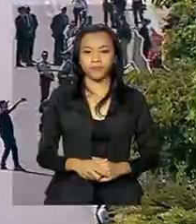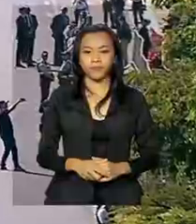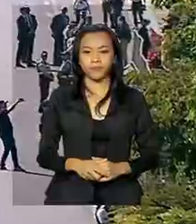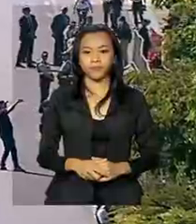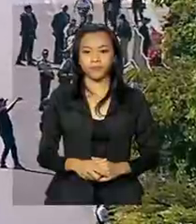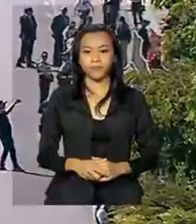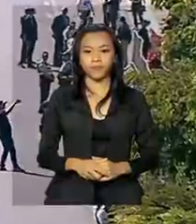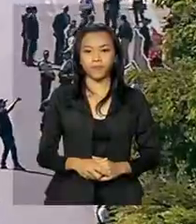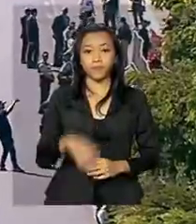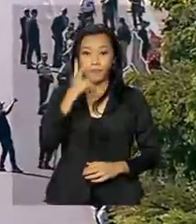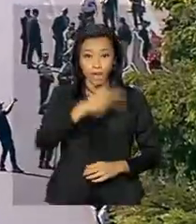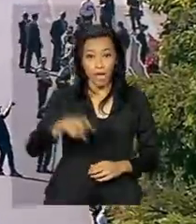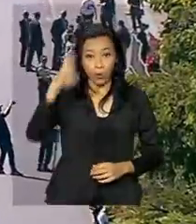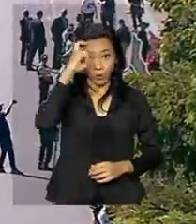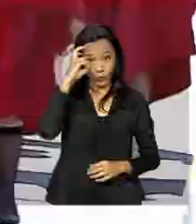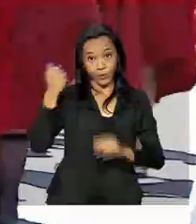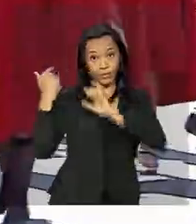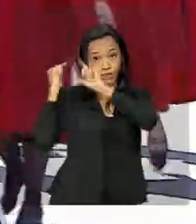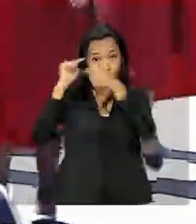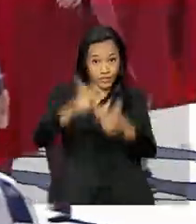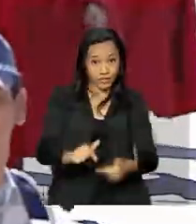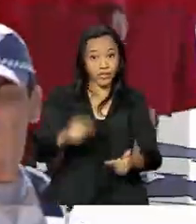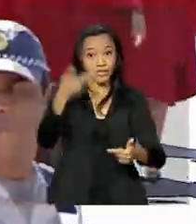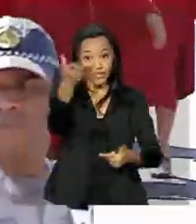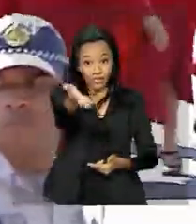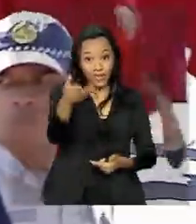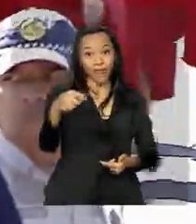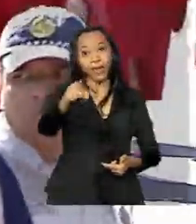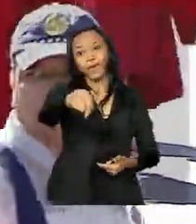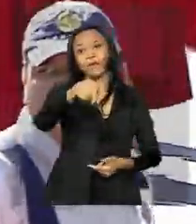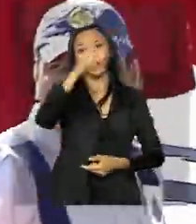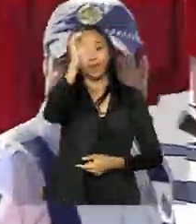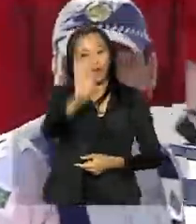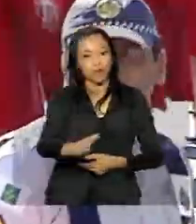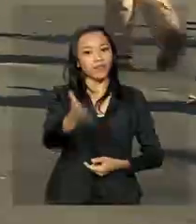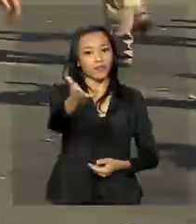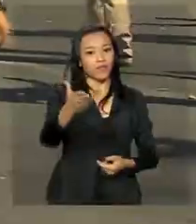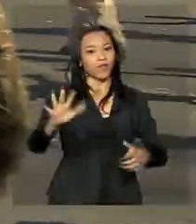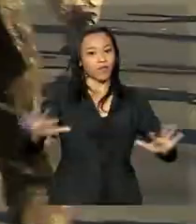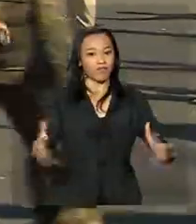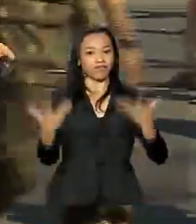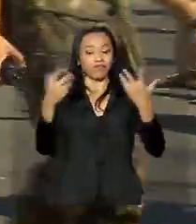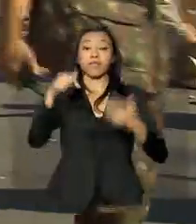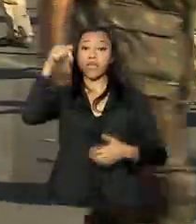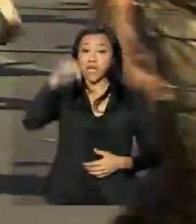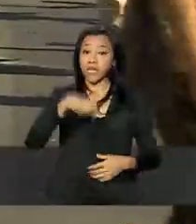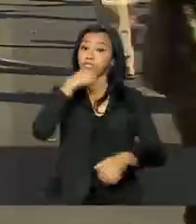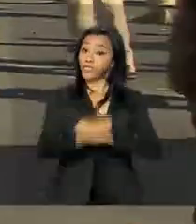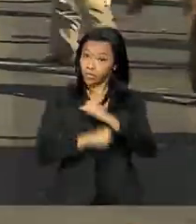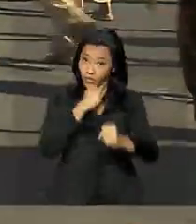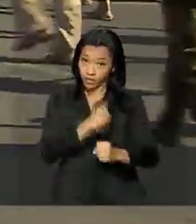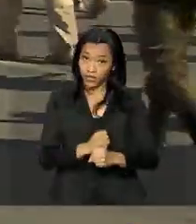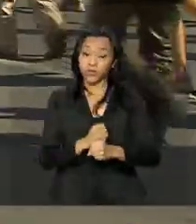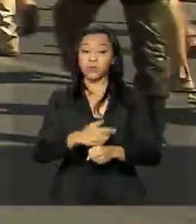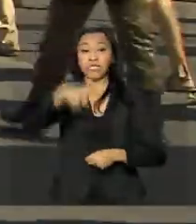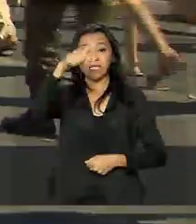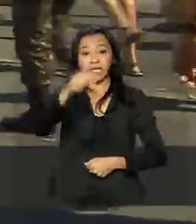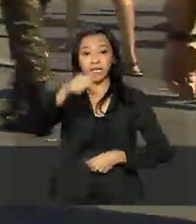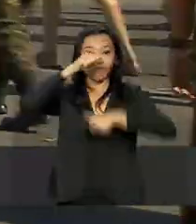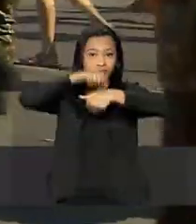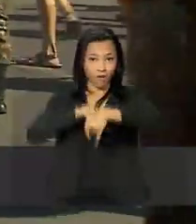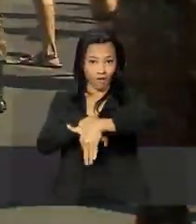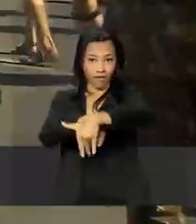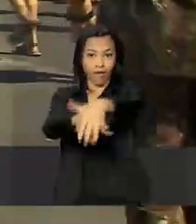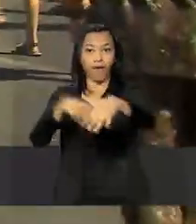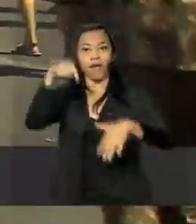E a cultura e tradição brasileiras foram ainda mais comemorados dessa vez. Nesse ano, o desfile de 7 de setembro aqui em